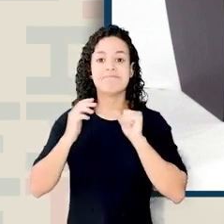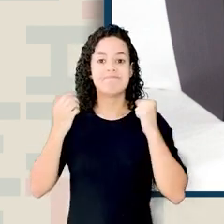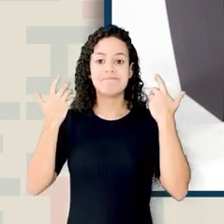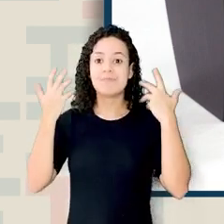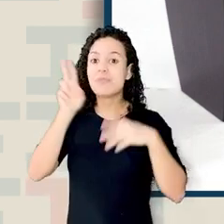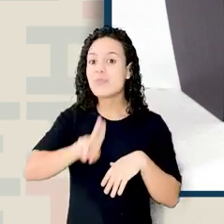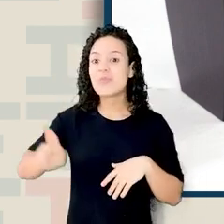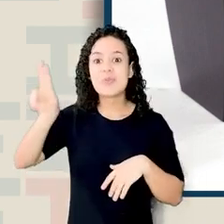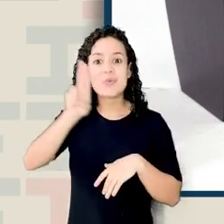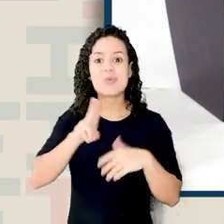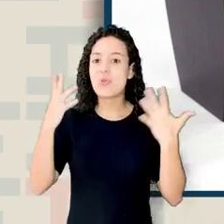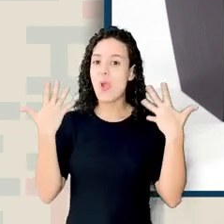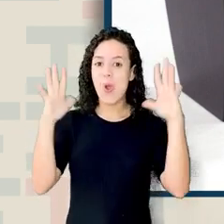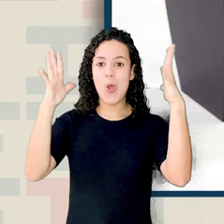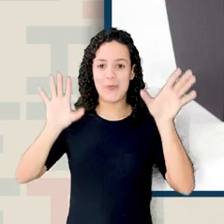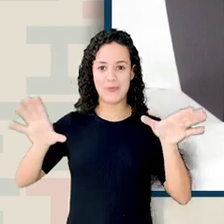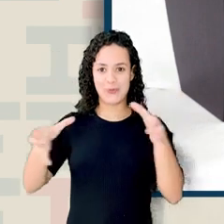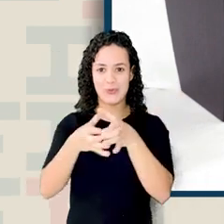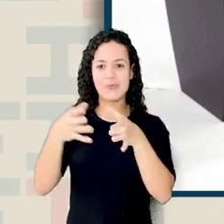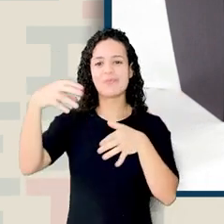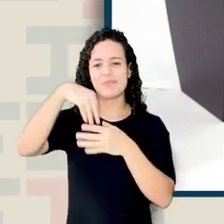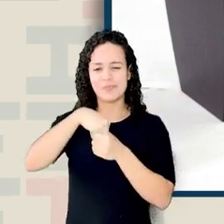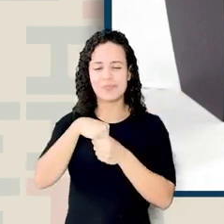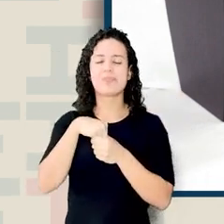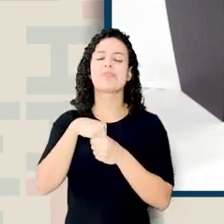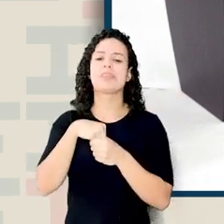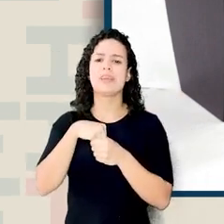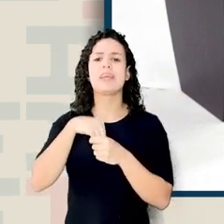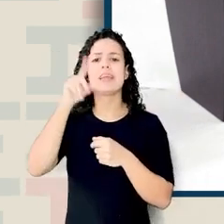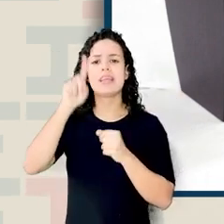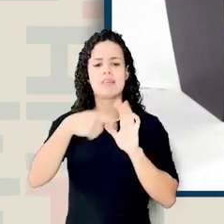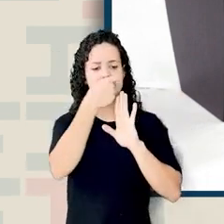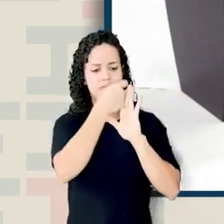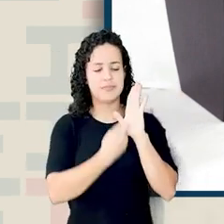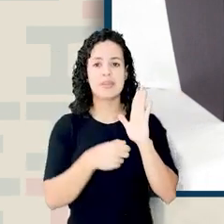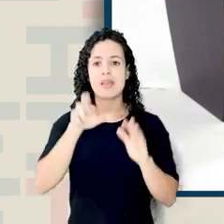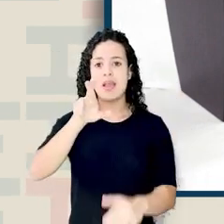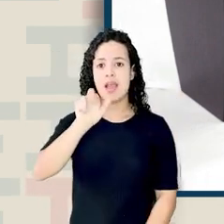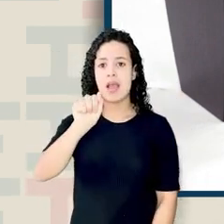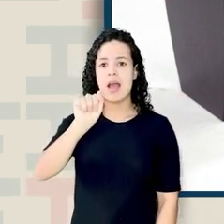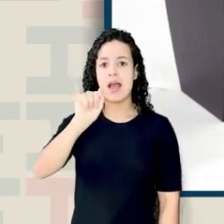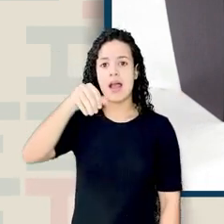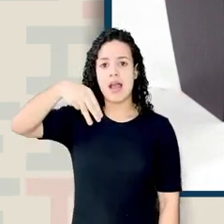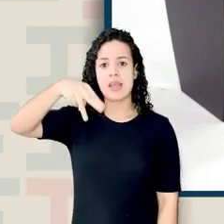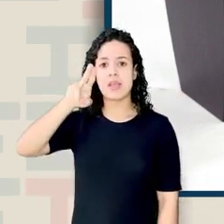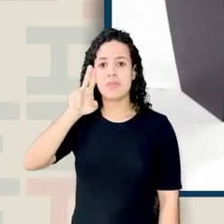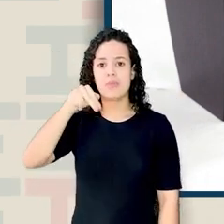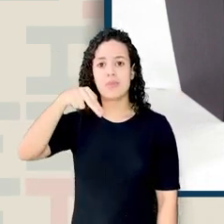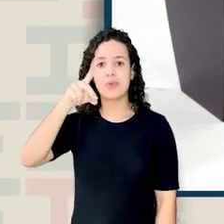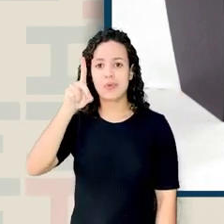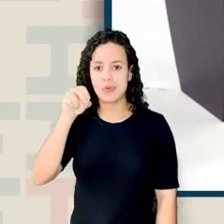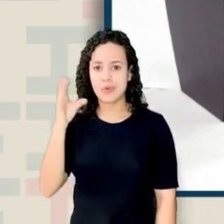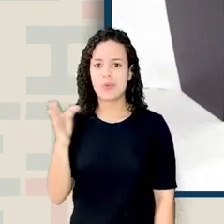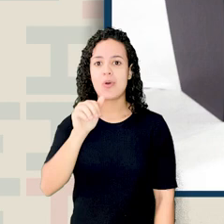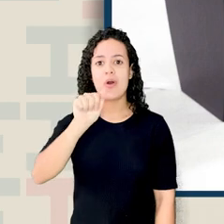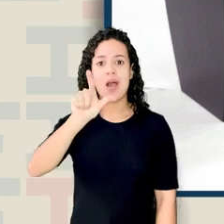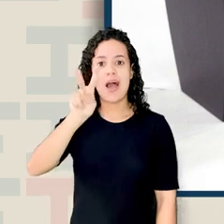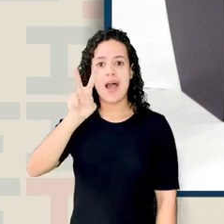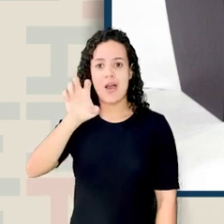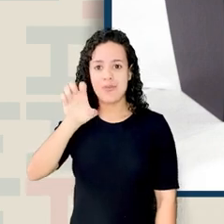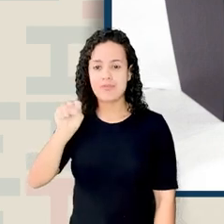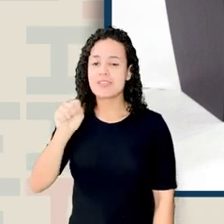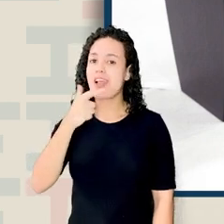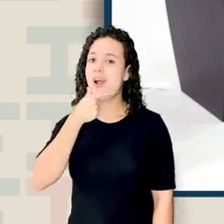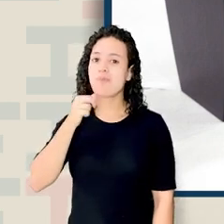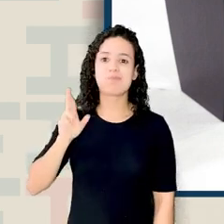celebrada, digamos assim, nos nossos grupos, e é uma composição de Raimundo Alves Feitosa, é um dos grandes